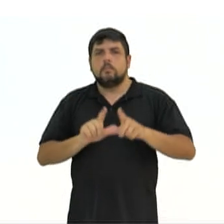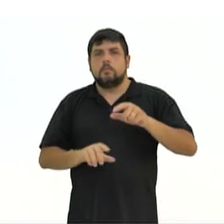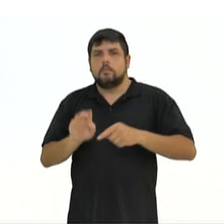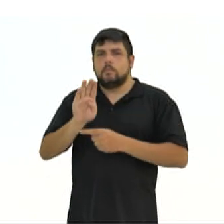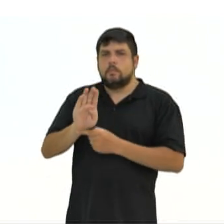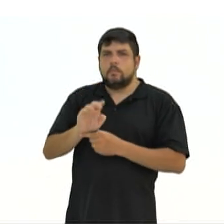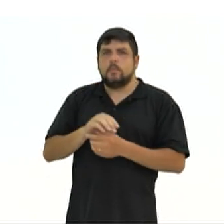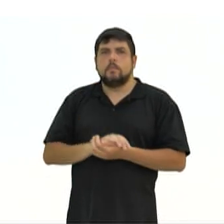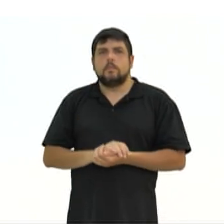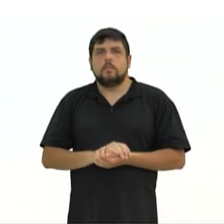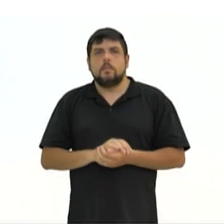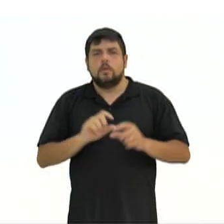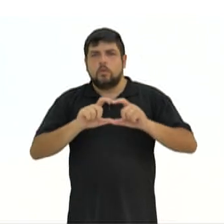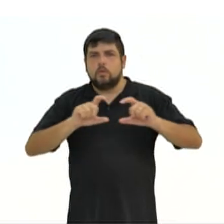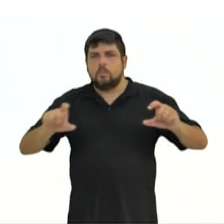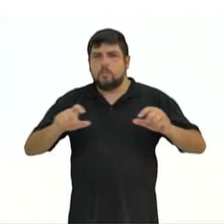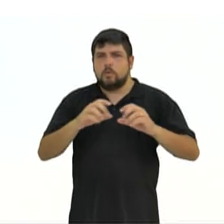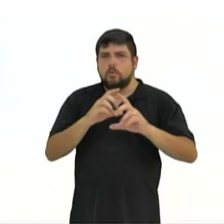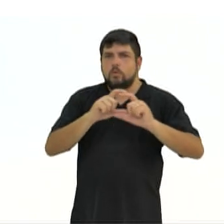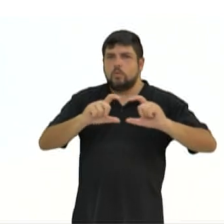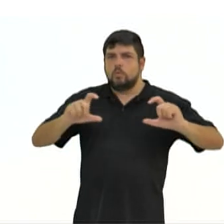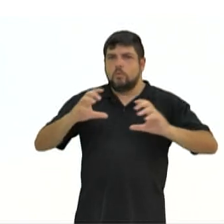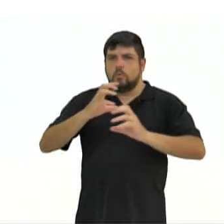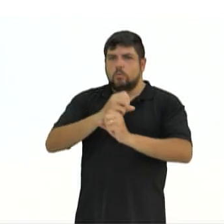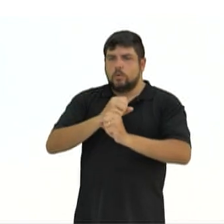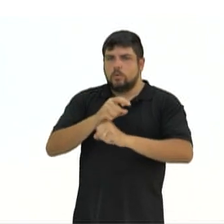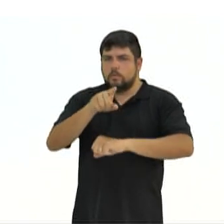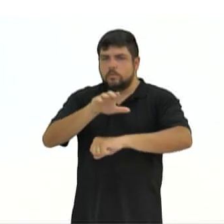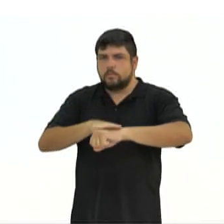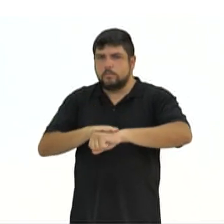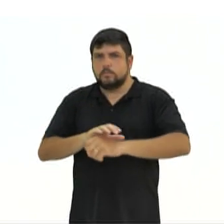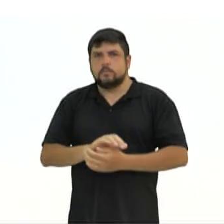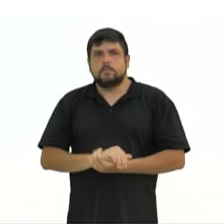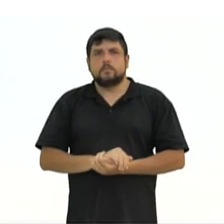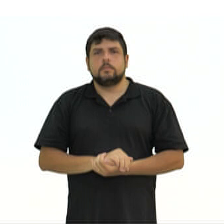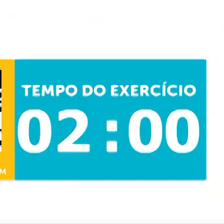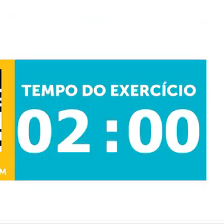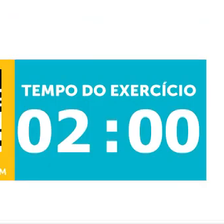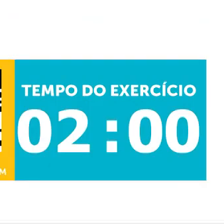equação da reação global dessa eletrólise. Agora é com vocês.